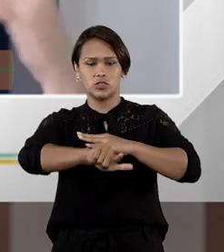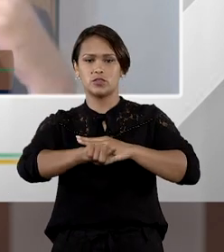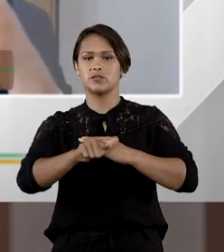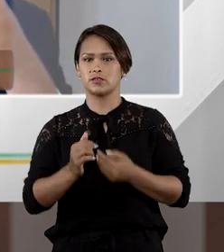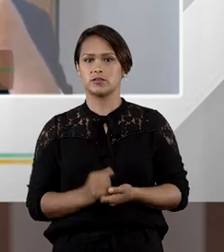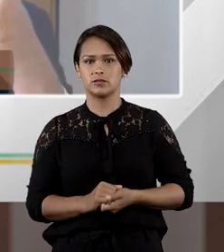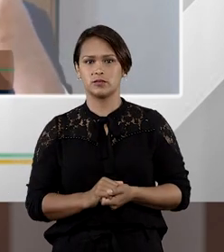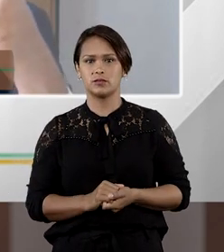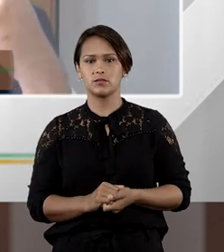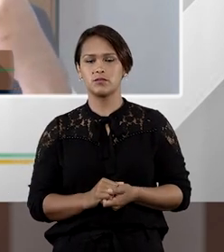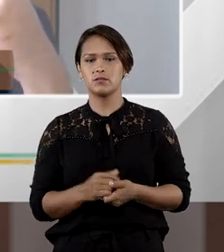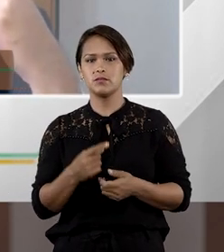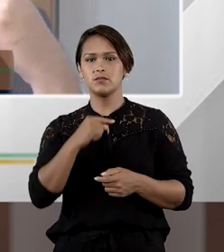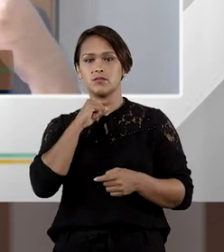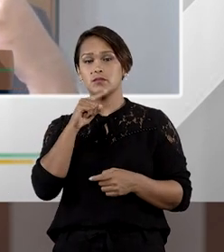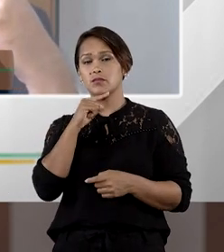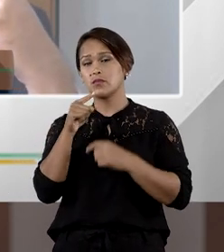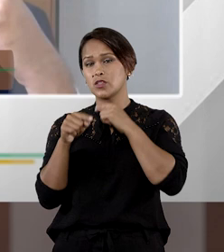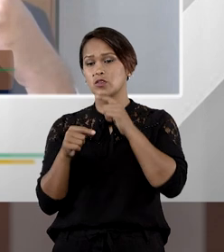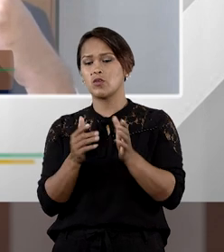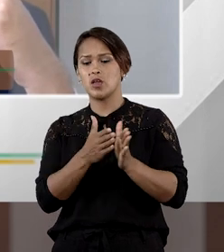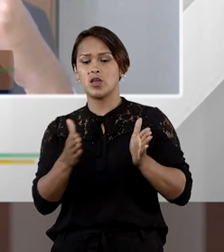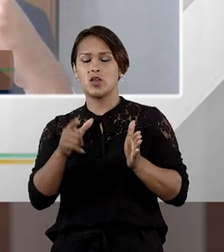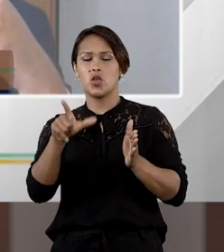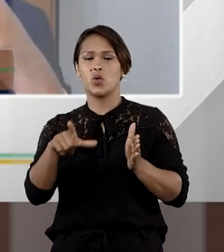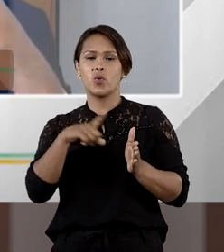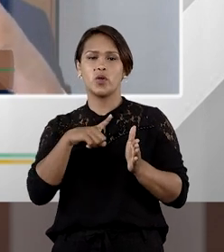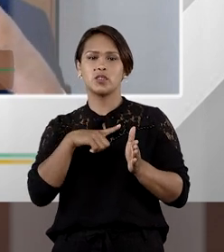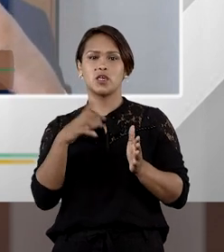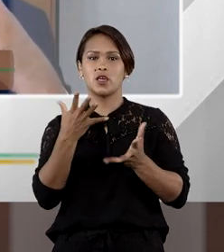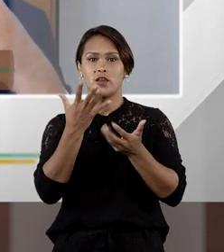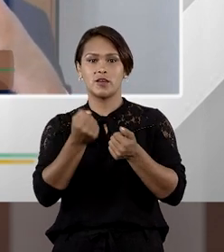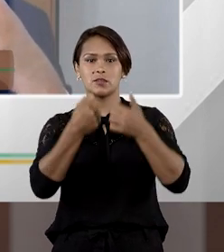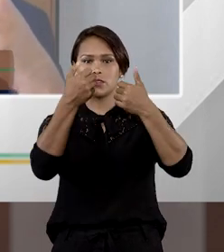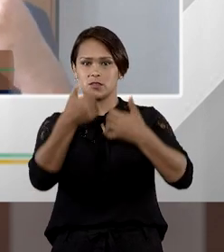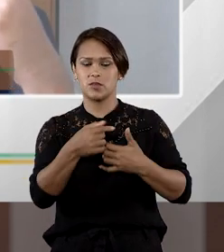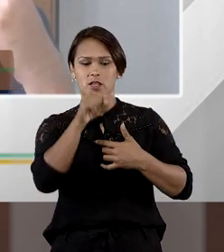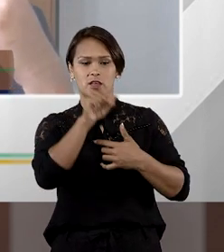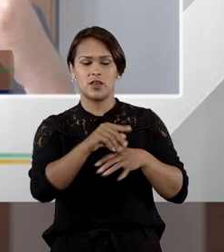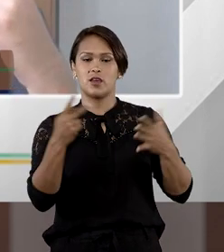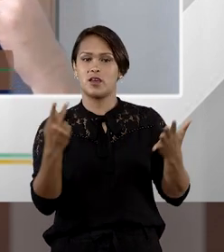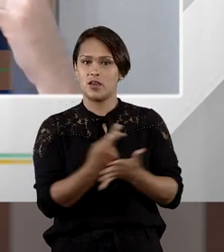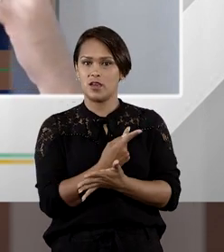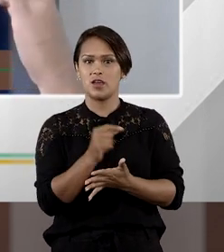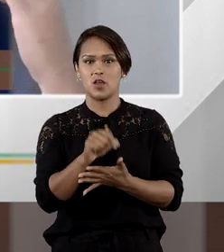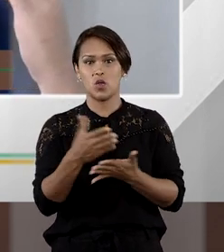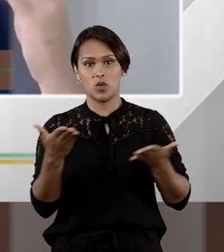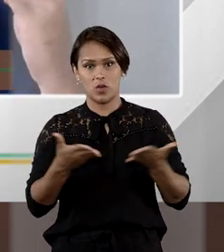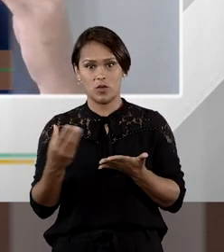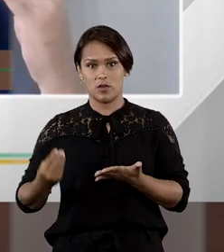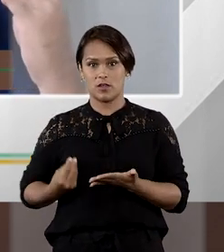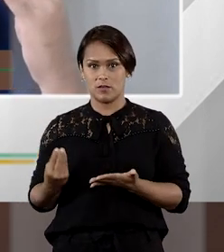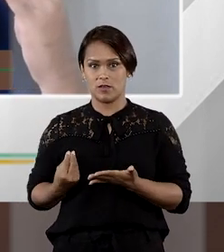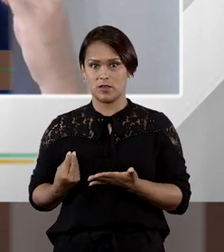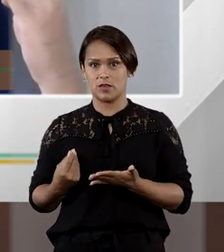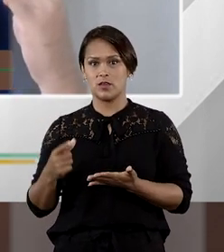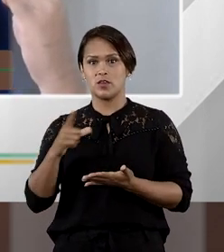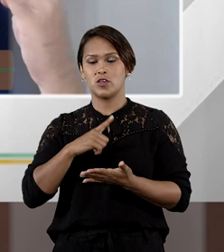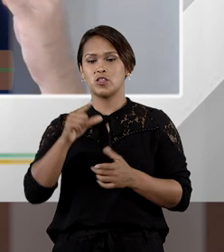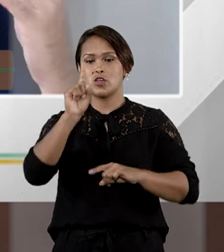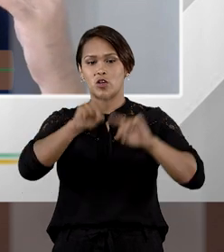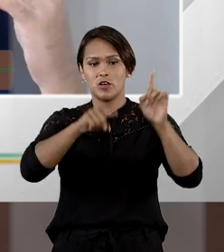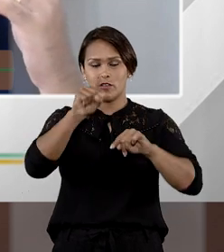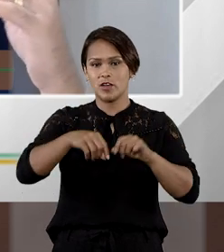né? O que eu tenho de dúvida é por quanto tempo, porque, vamos lá, nesse momento em que nós estamos, nós temos